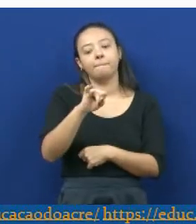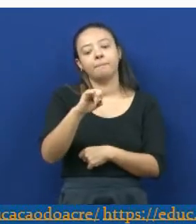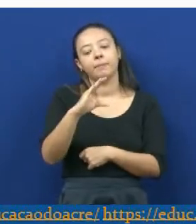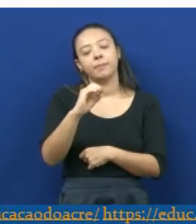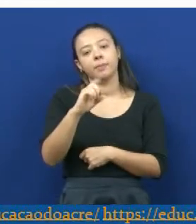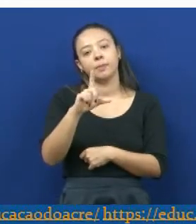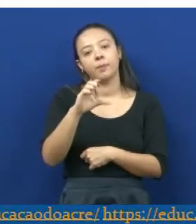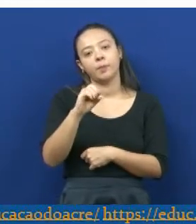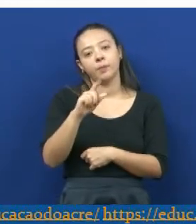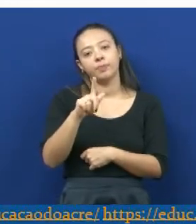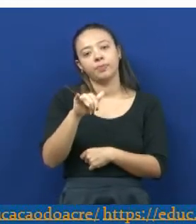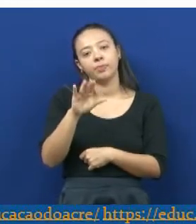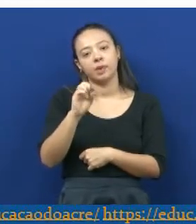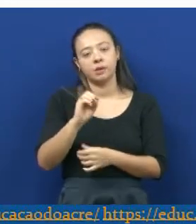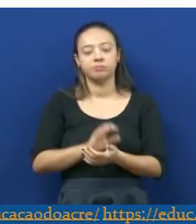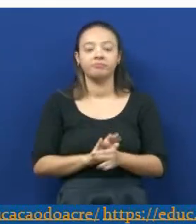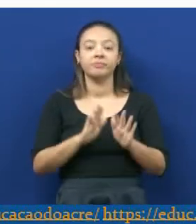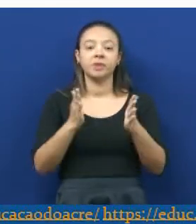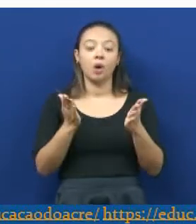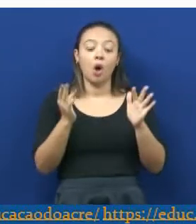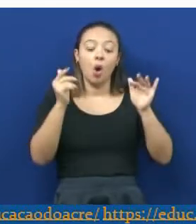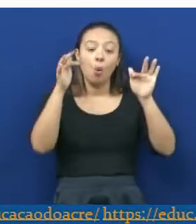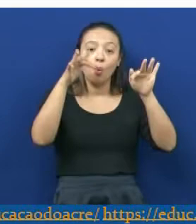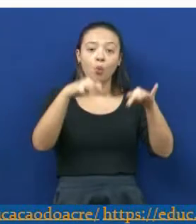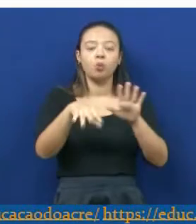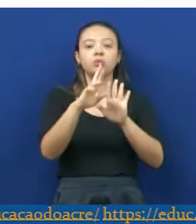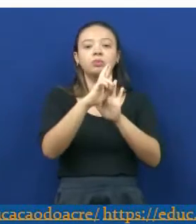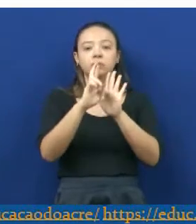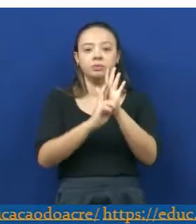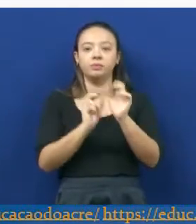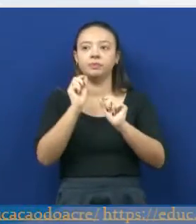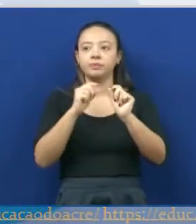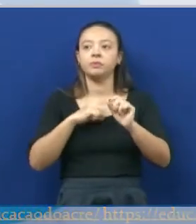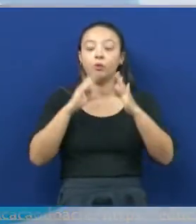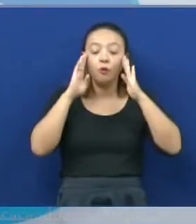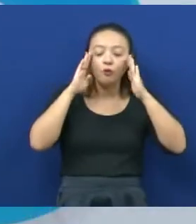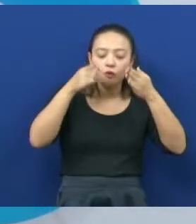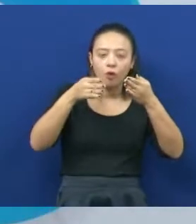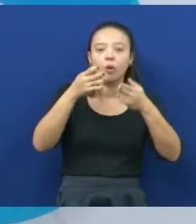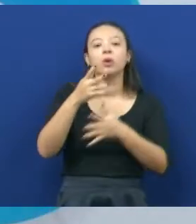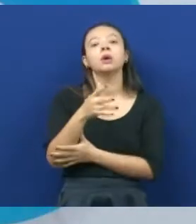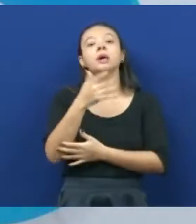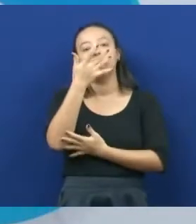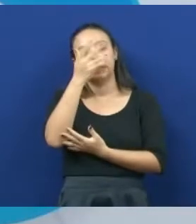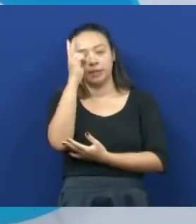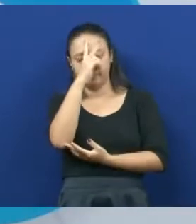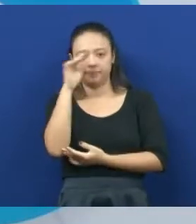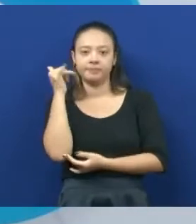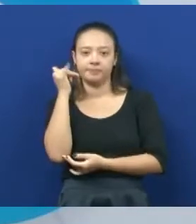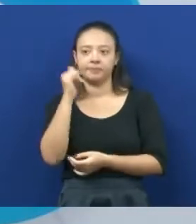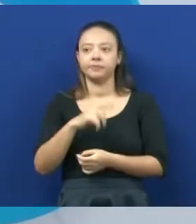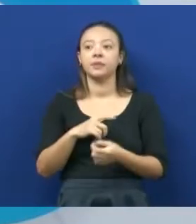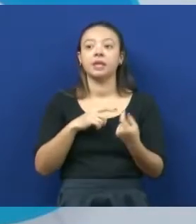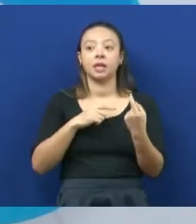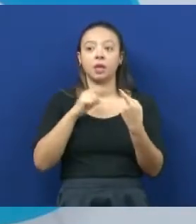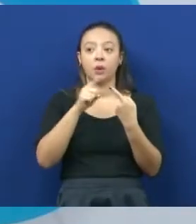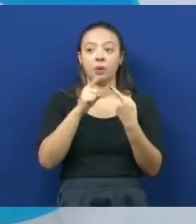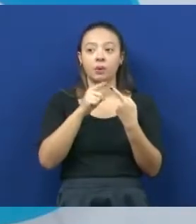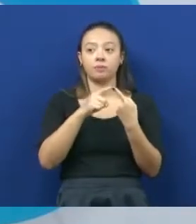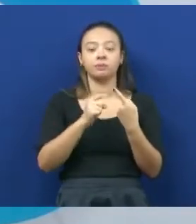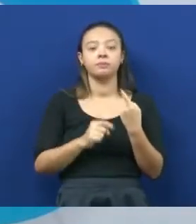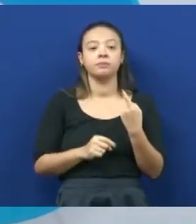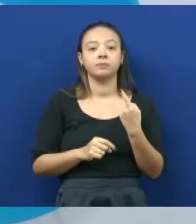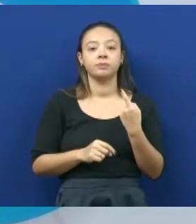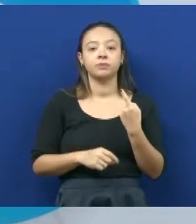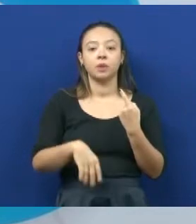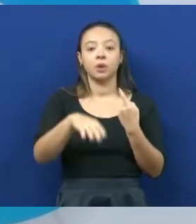ter o foco narrativo, que recai totalmente sobre o narrador, que pode ser de 3 tipos: observador, personagem ou onisciente.